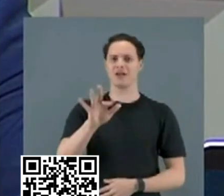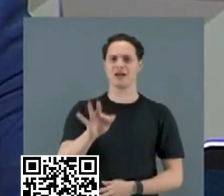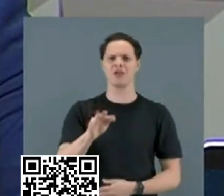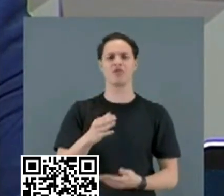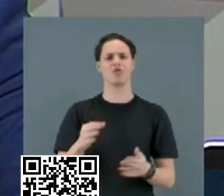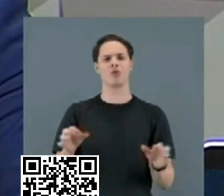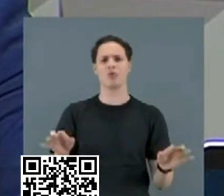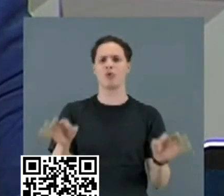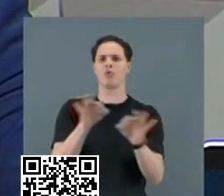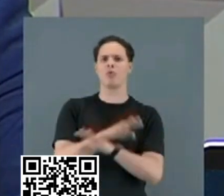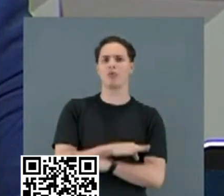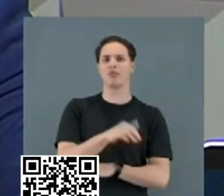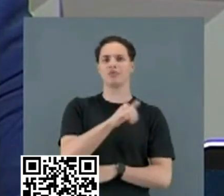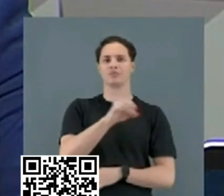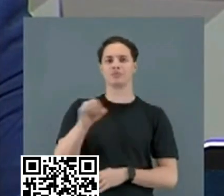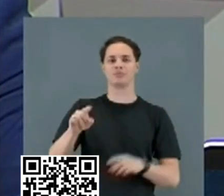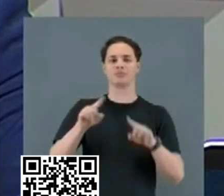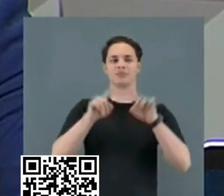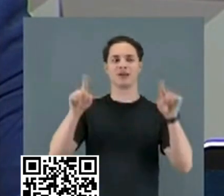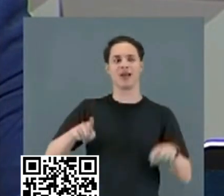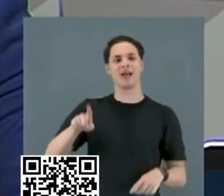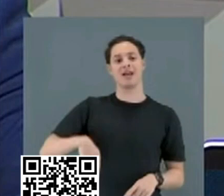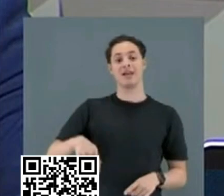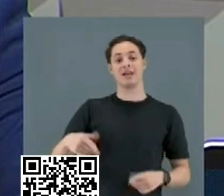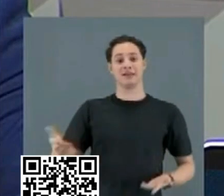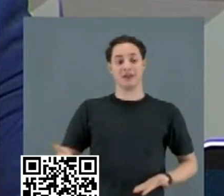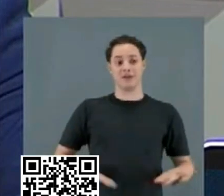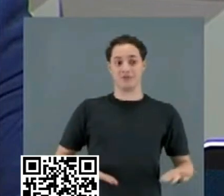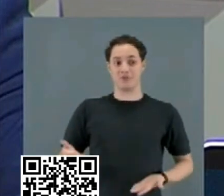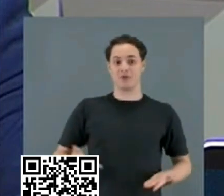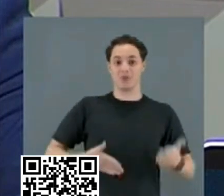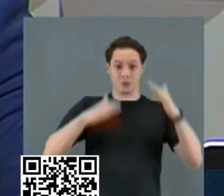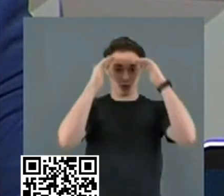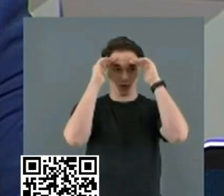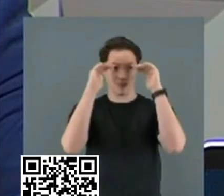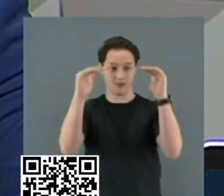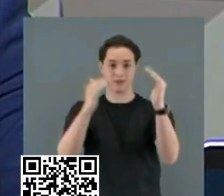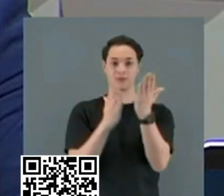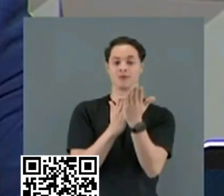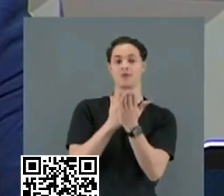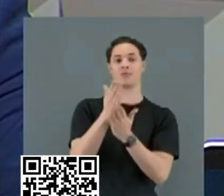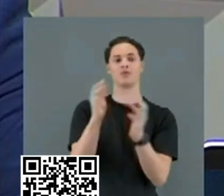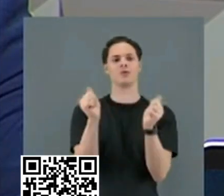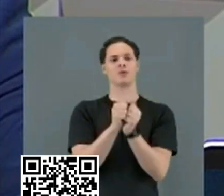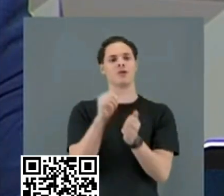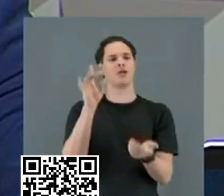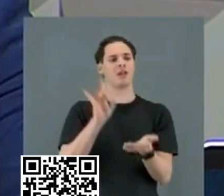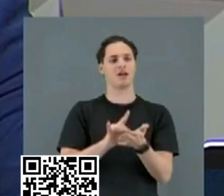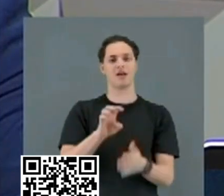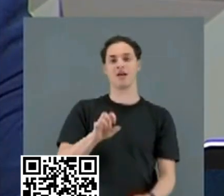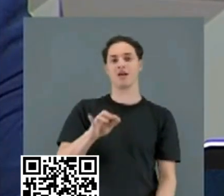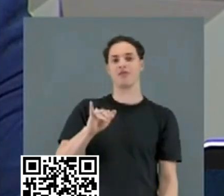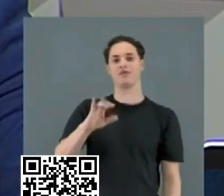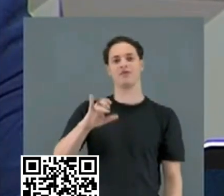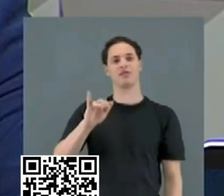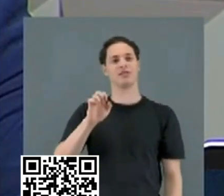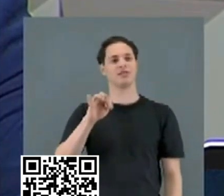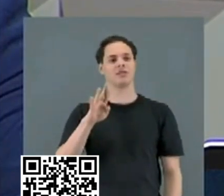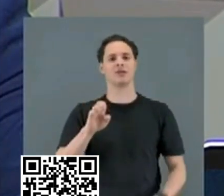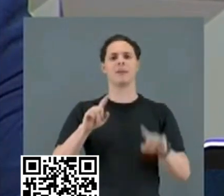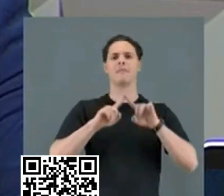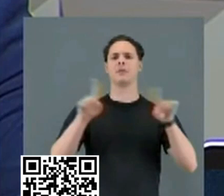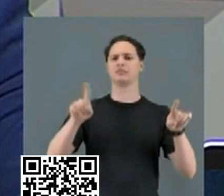quase totalidade são servidores honestos, íntegros e muito eficientes. Contudo, isso